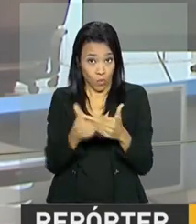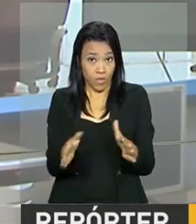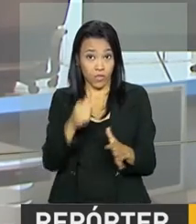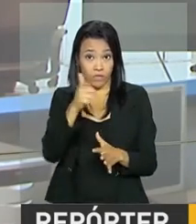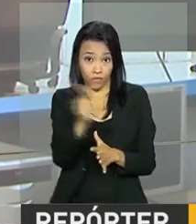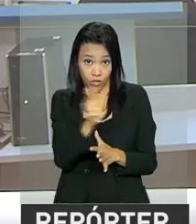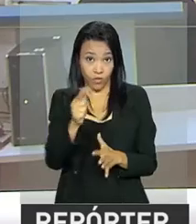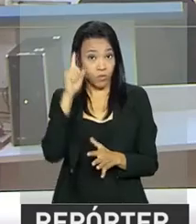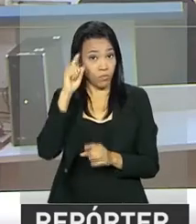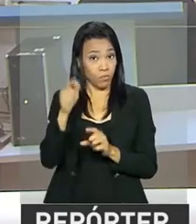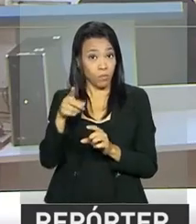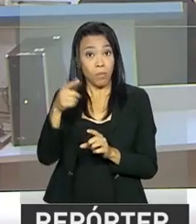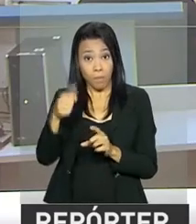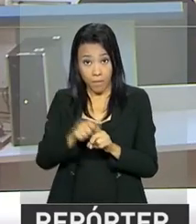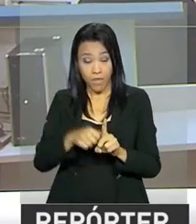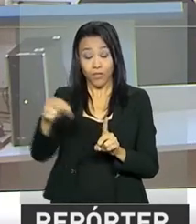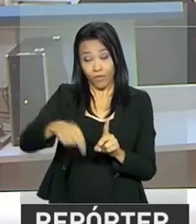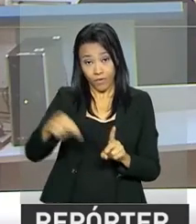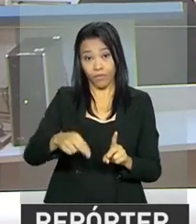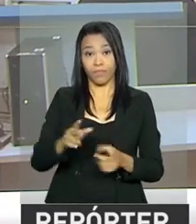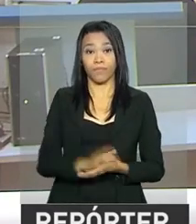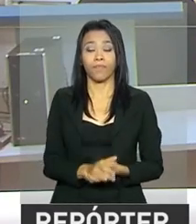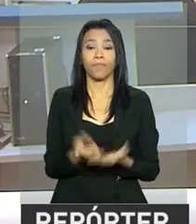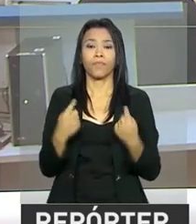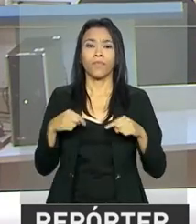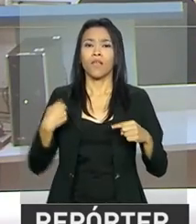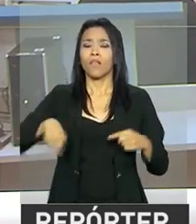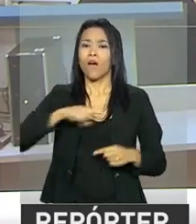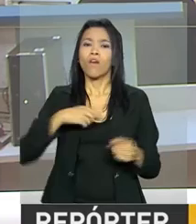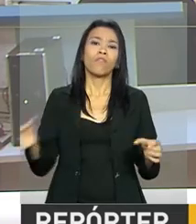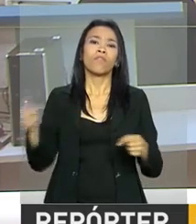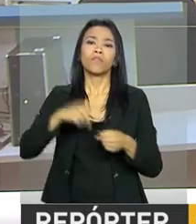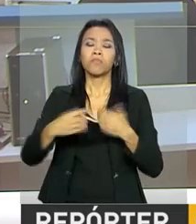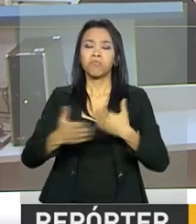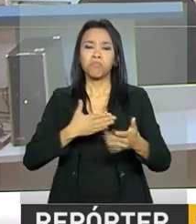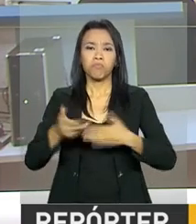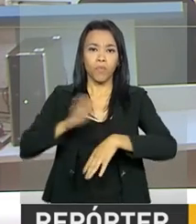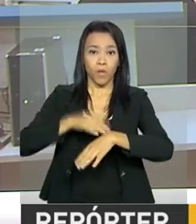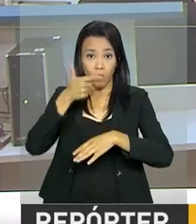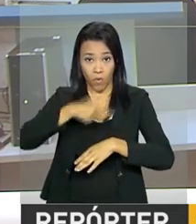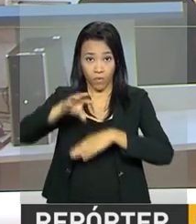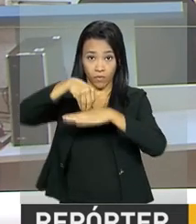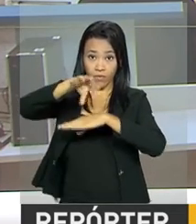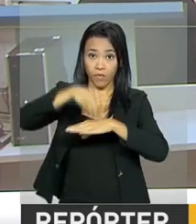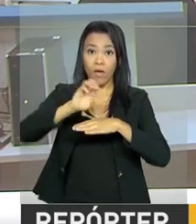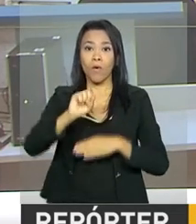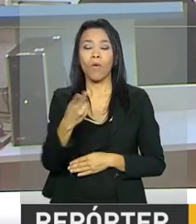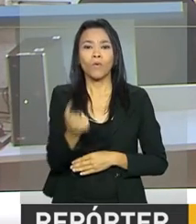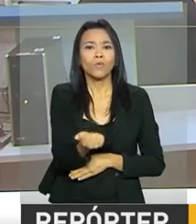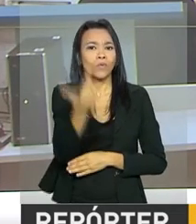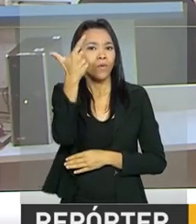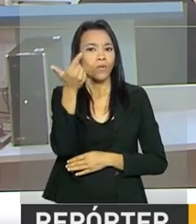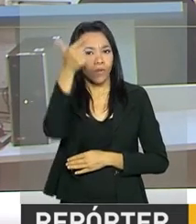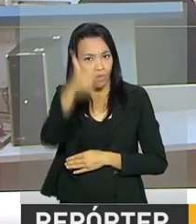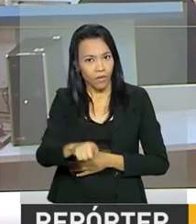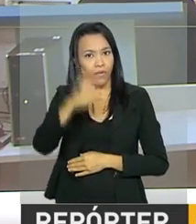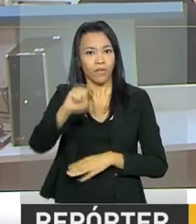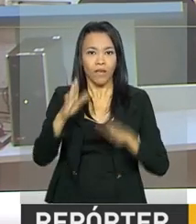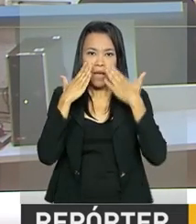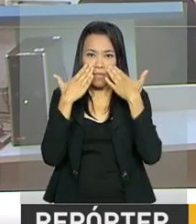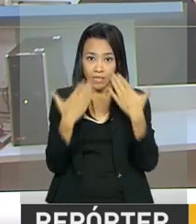de novembro. E nós ficamos por aqui, voltamos a qualquer momento com outras informações ou ao meio-dia na próxima edição do